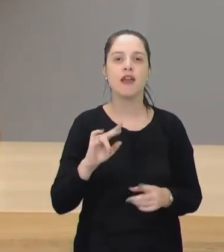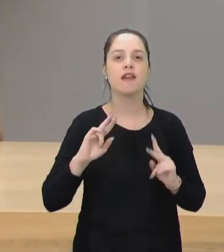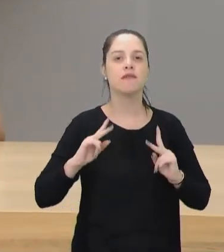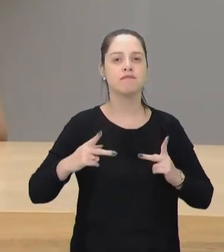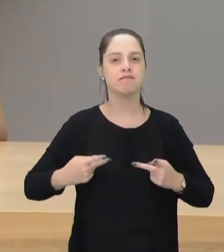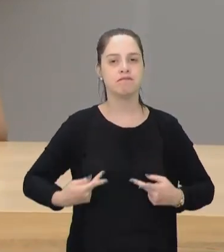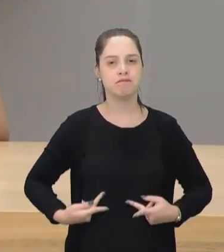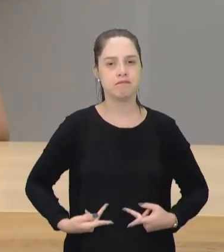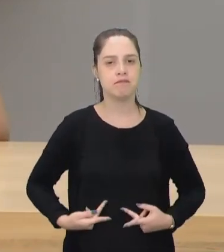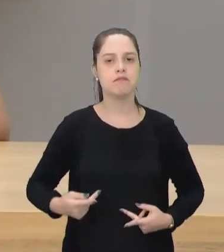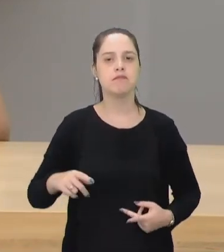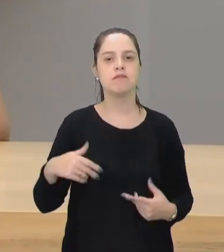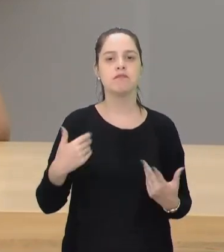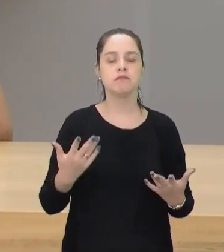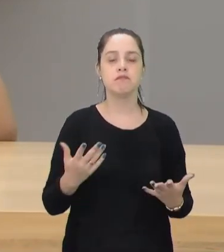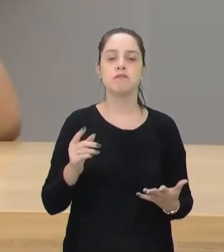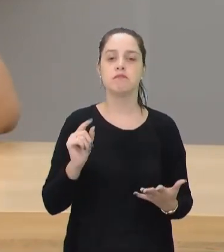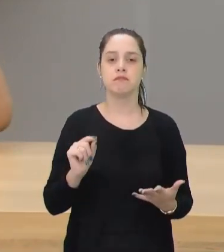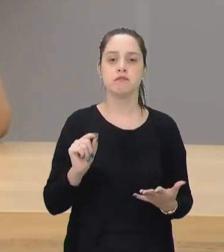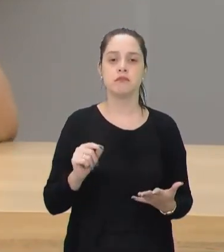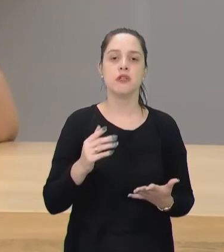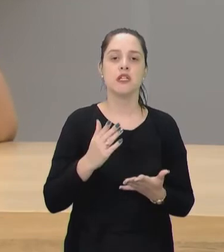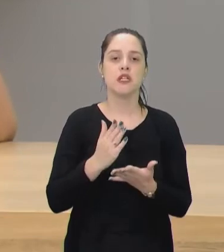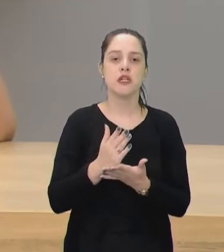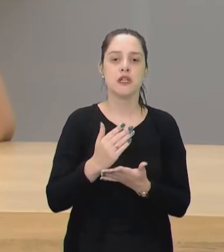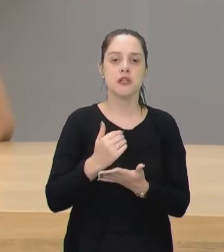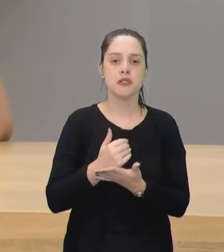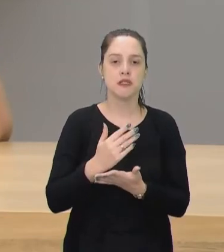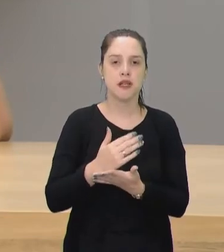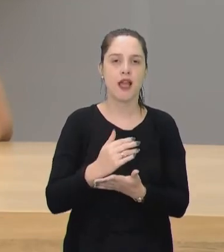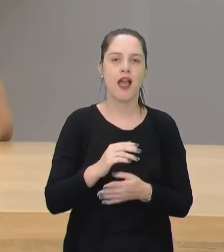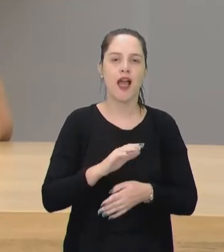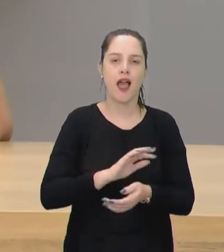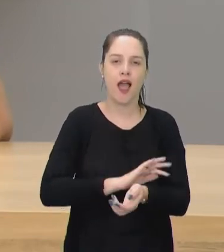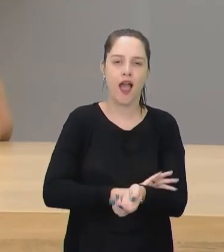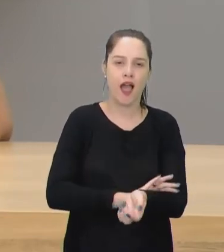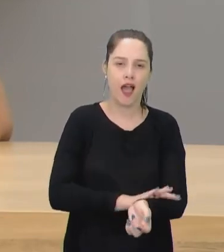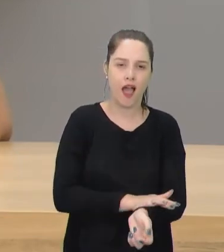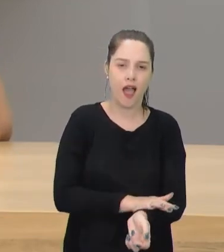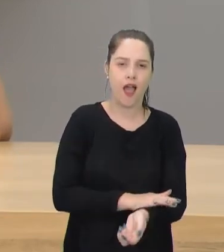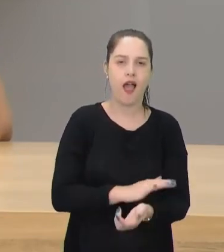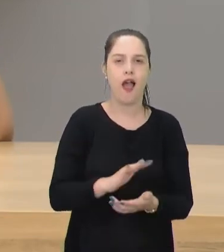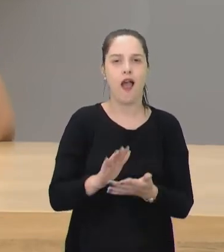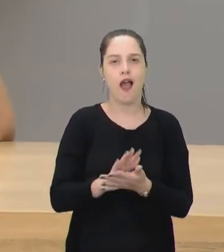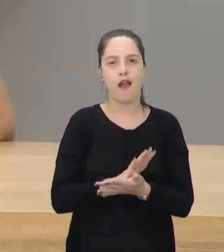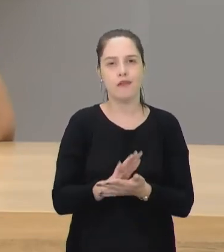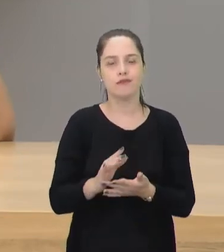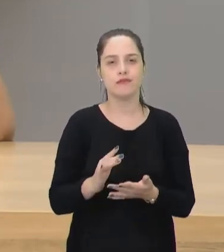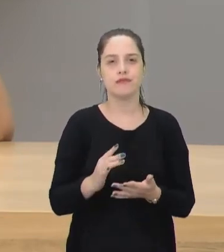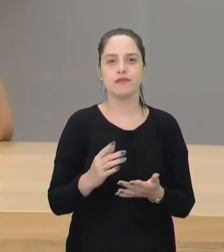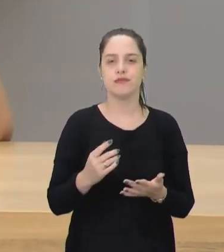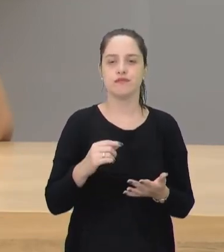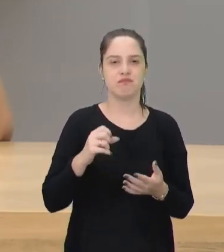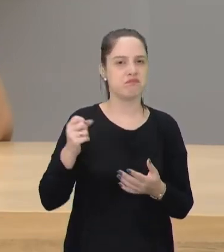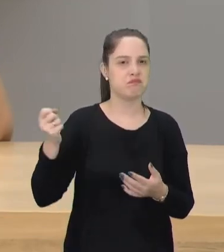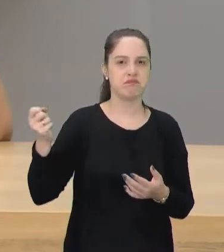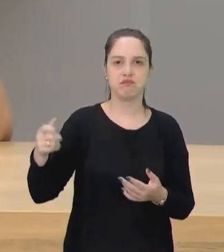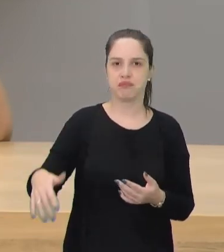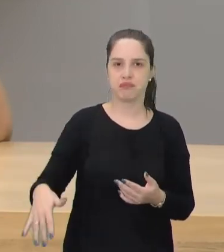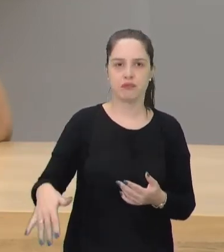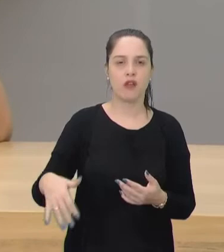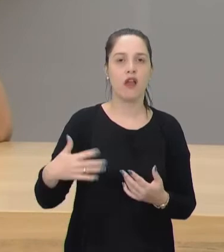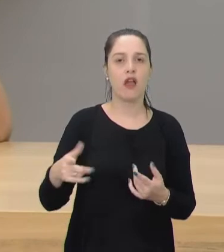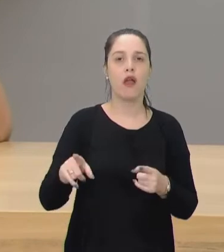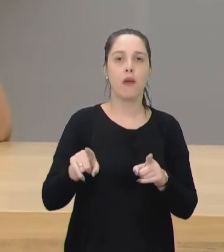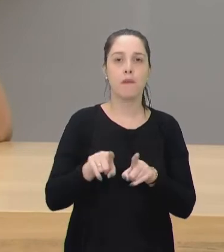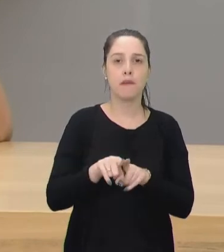humanos eles são divididos em raças, né? E algumas raças são inferiores, principalmente por conta